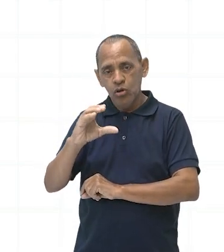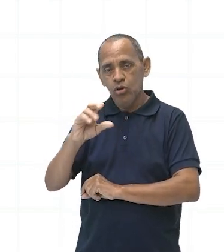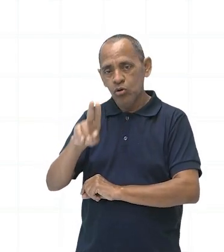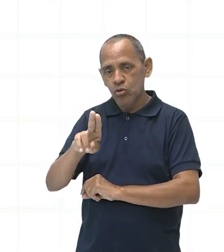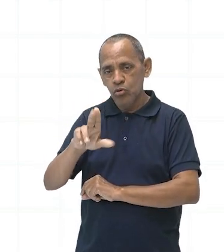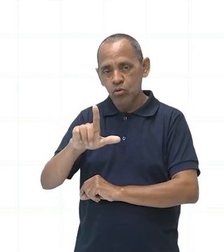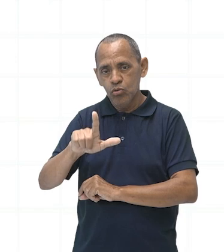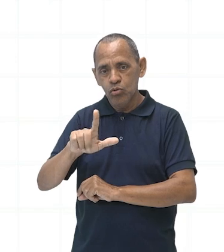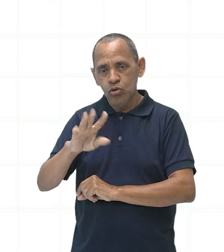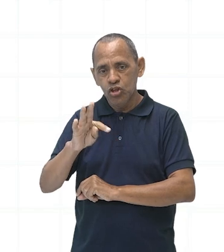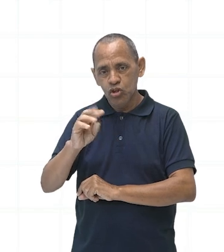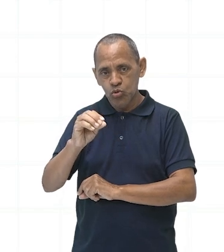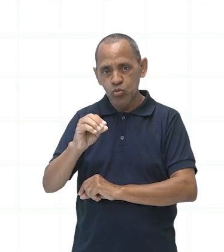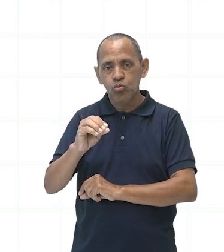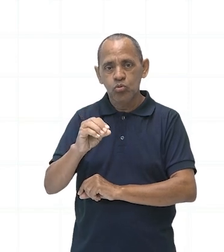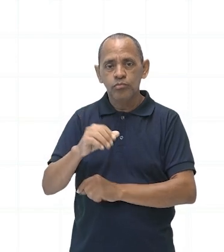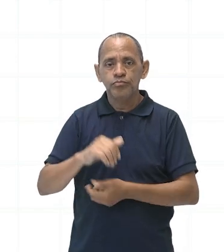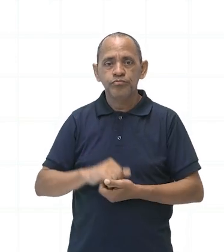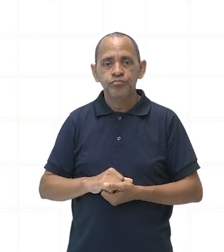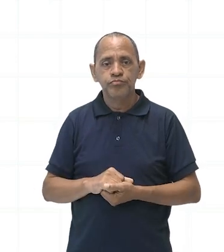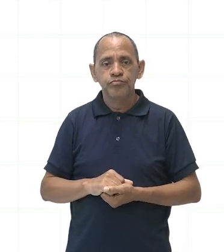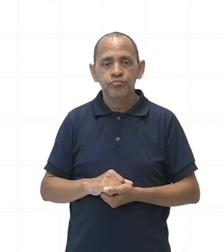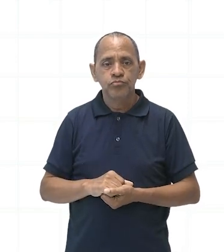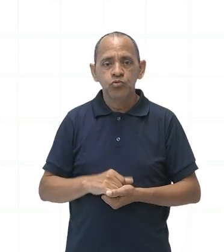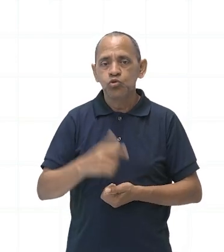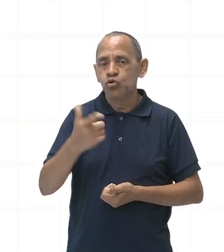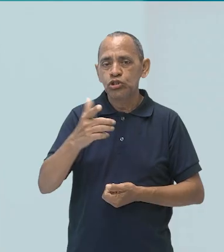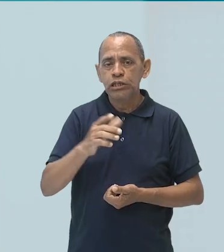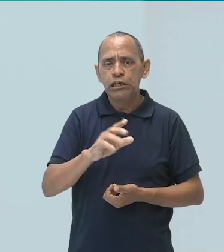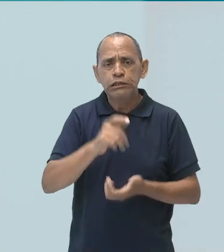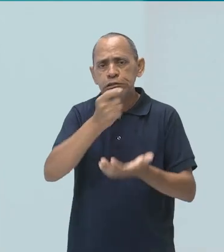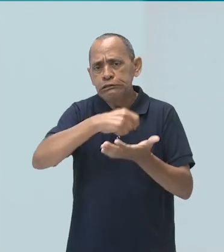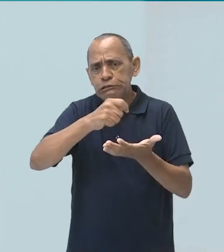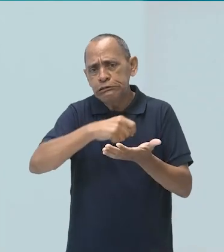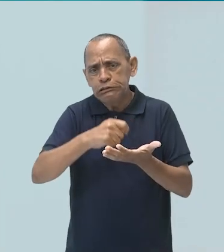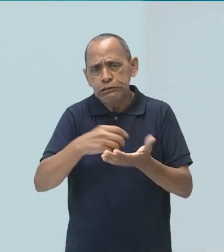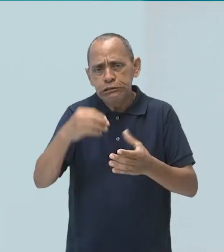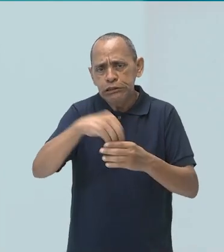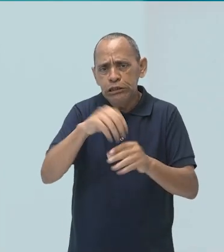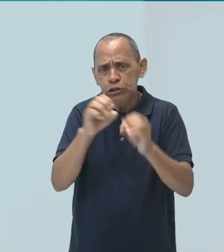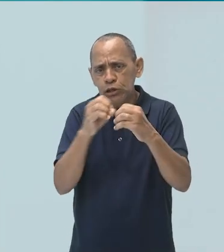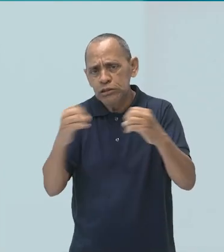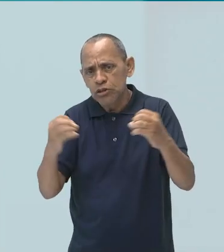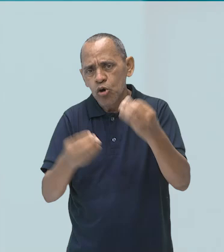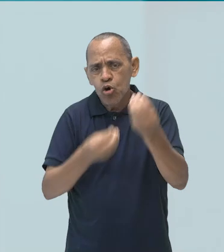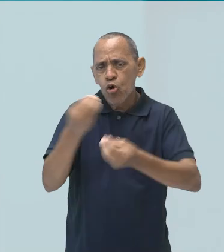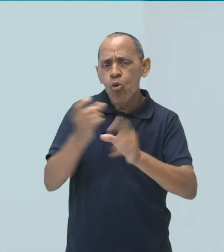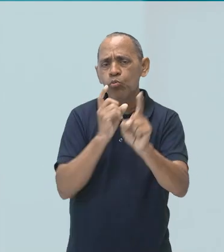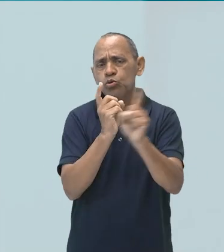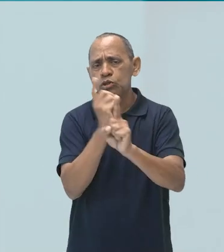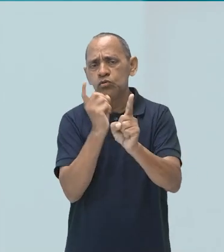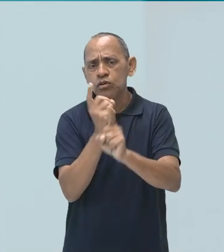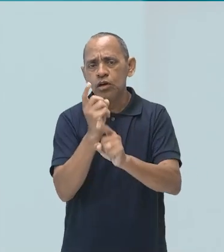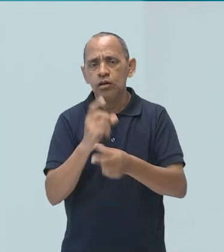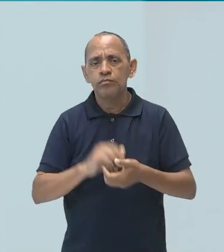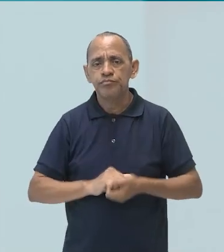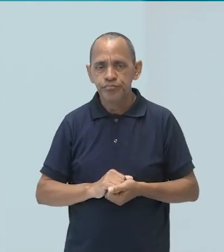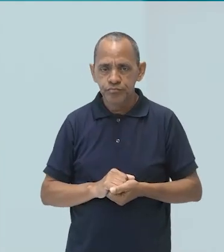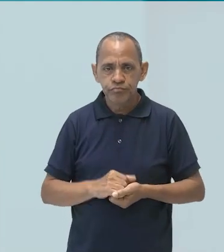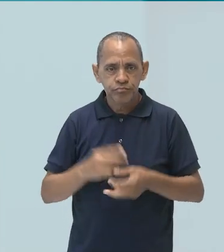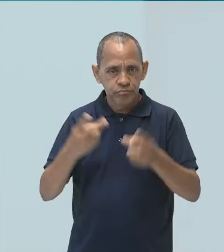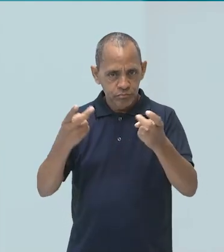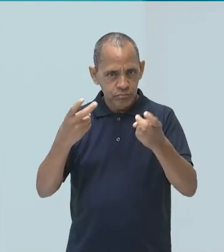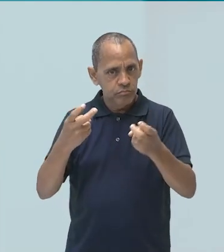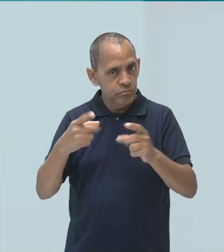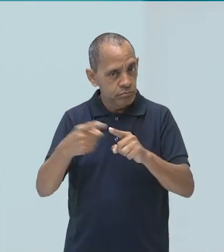está escrita, não está presente na oração. Como ela não está presente, como que eu vou identificar o núcleo? Percebo que